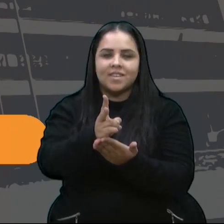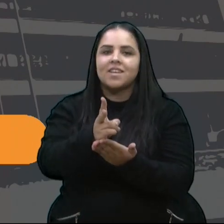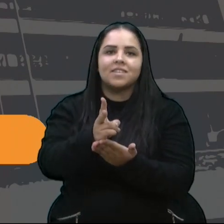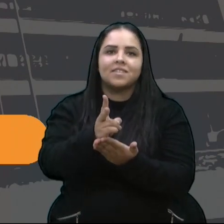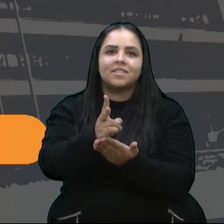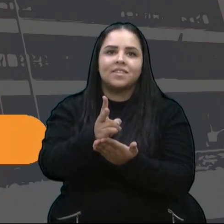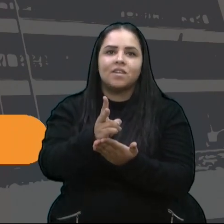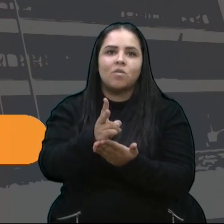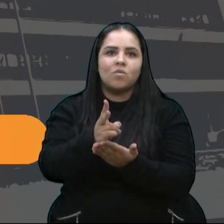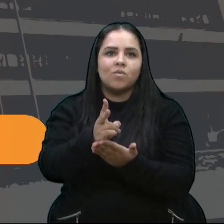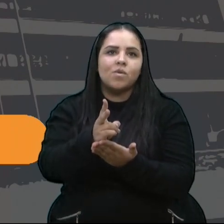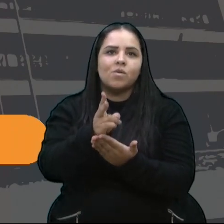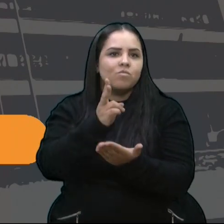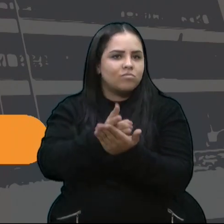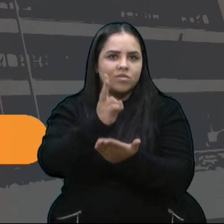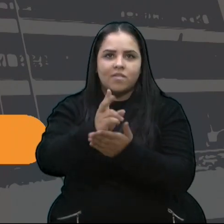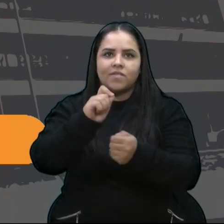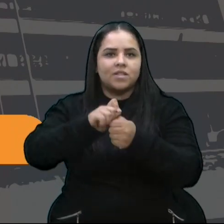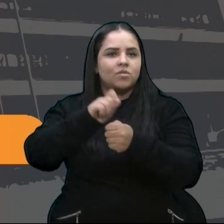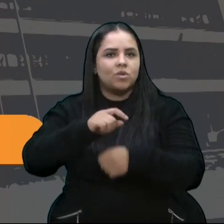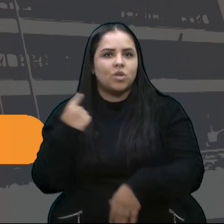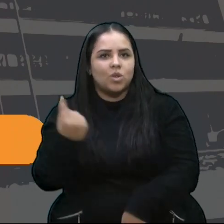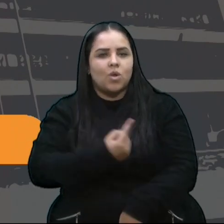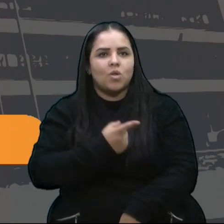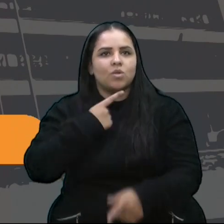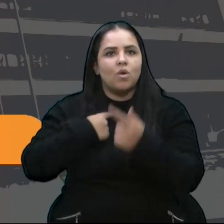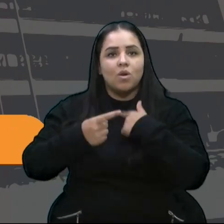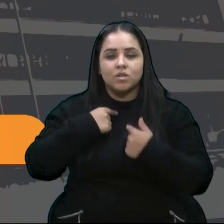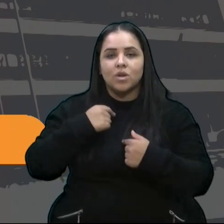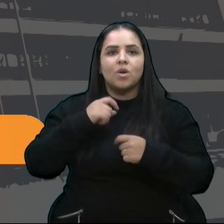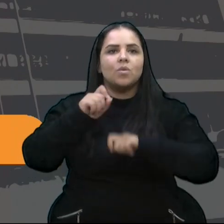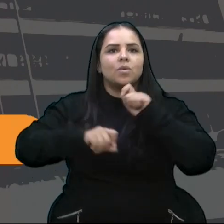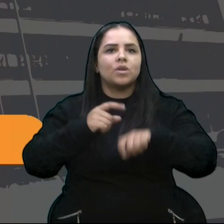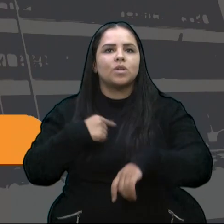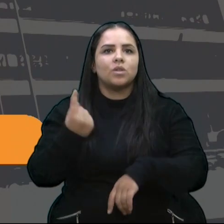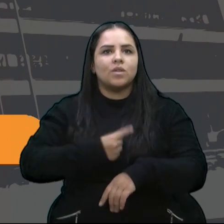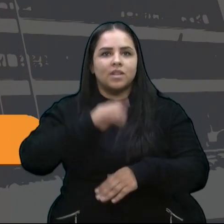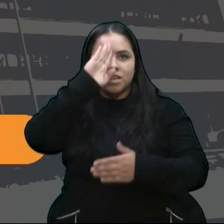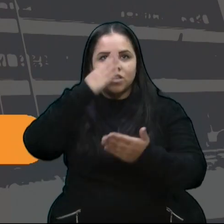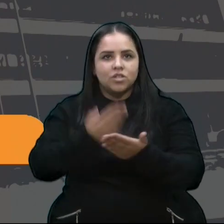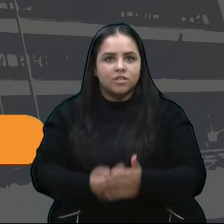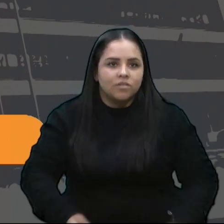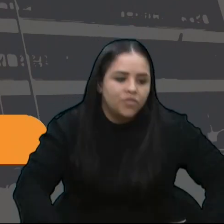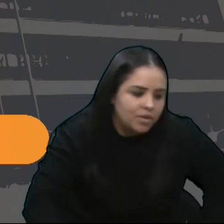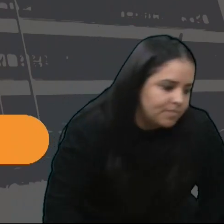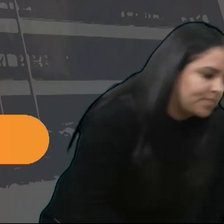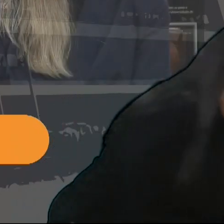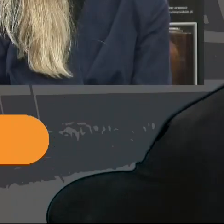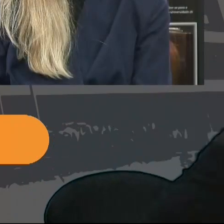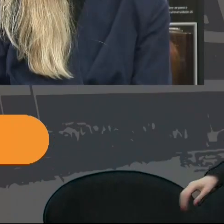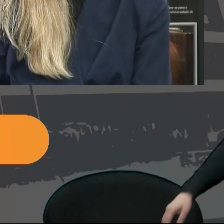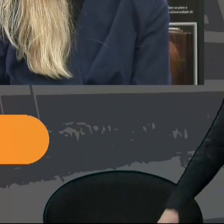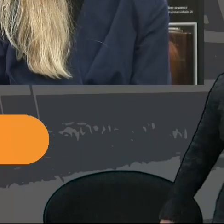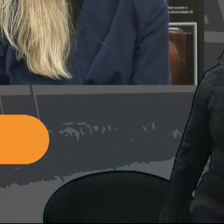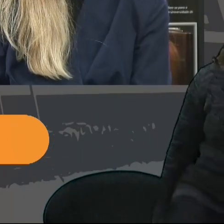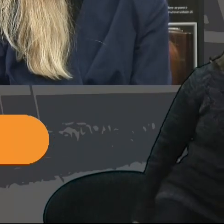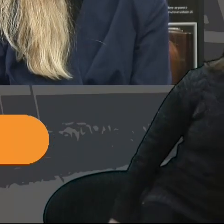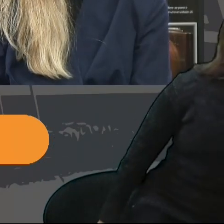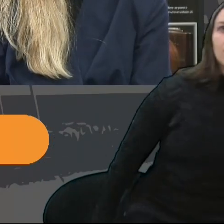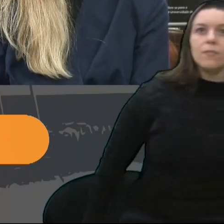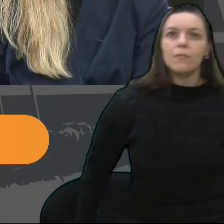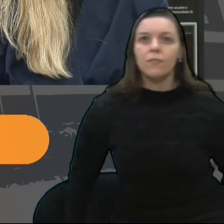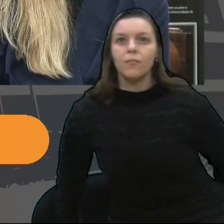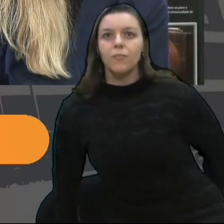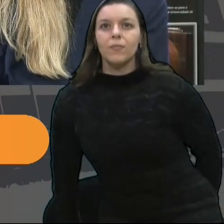né, continuar fazendo aquilo que a gente gosta, aquilo que a gente acredita, aquilo que a gente ama. Alexandre, deixa eu aproveitar que a gente está contigo aqui para